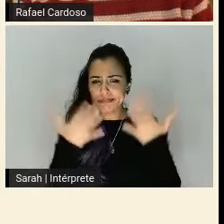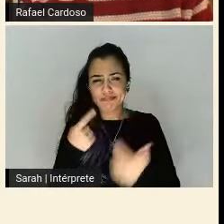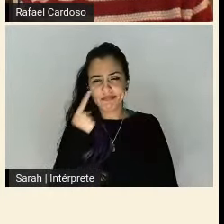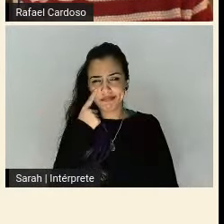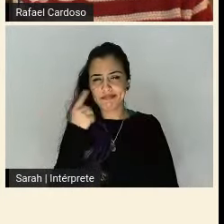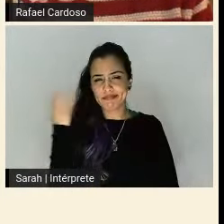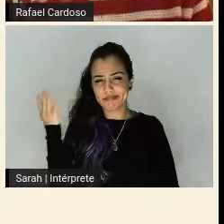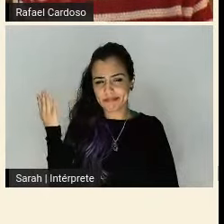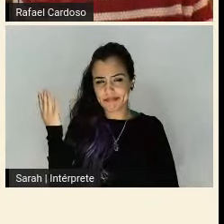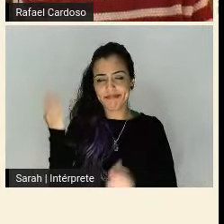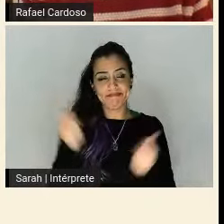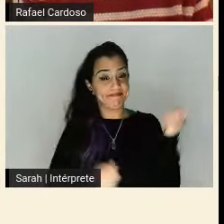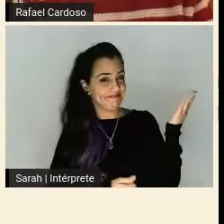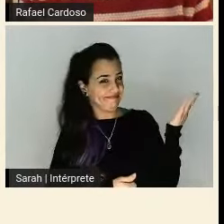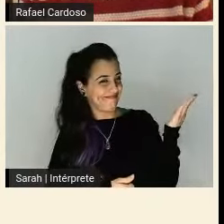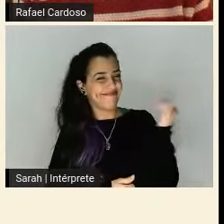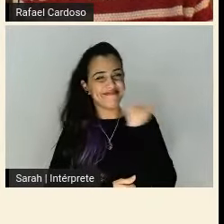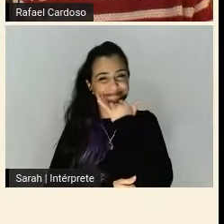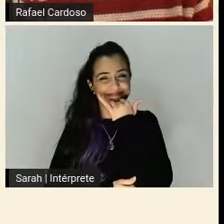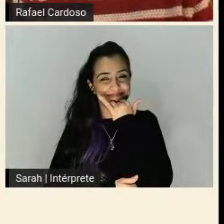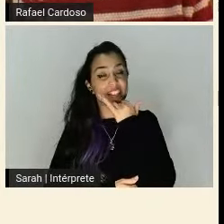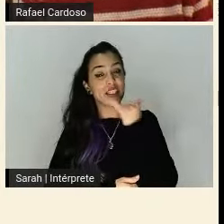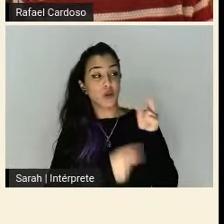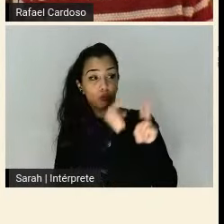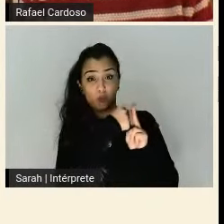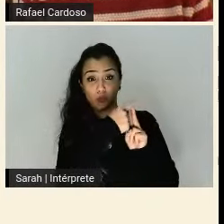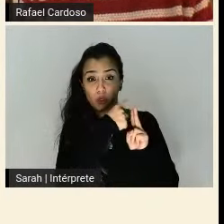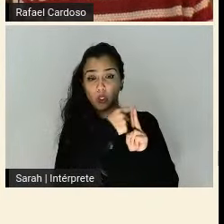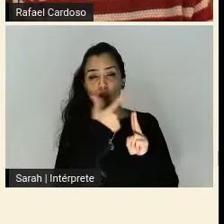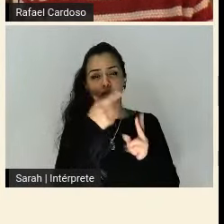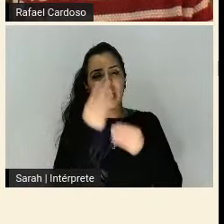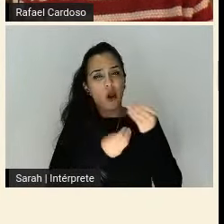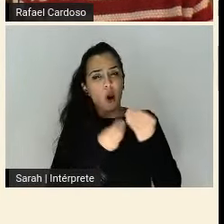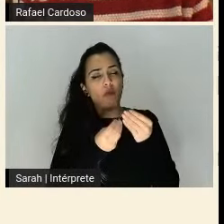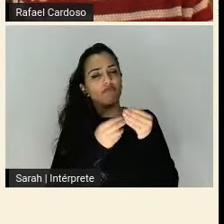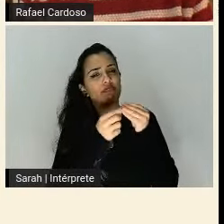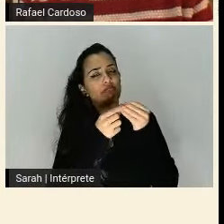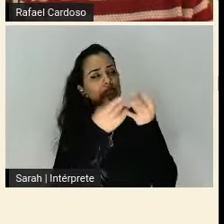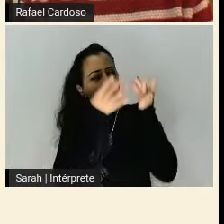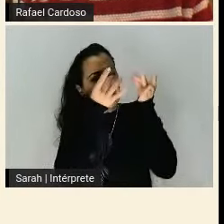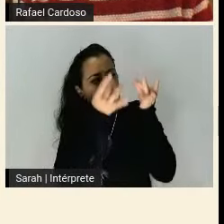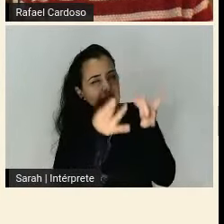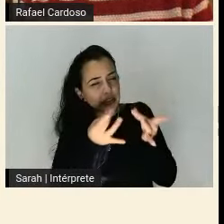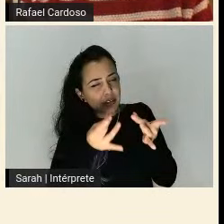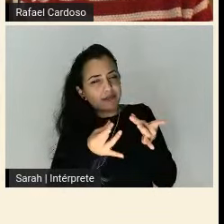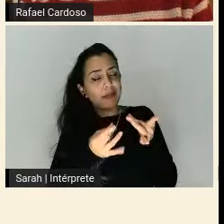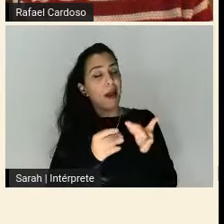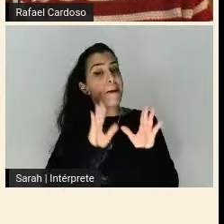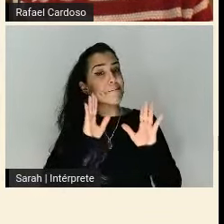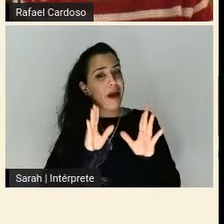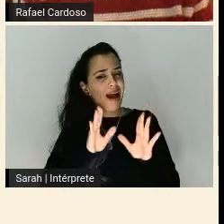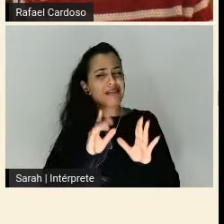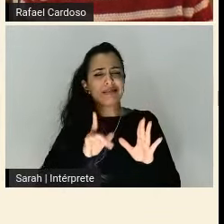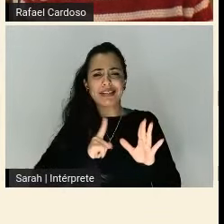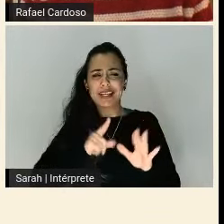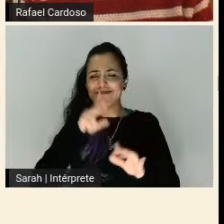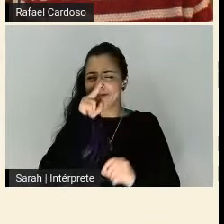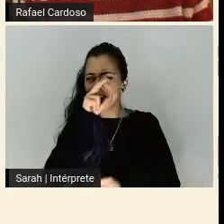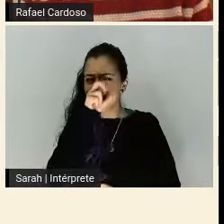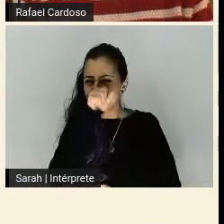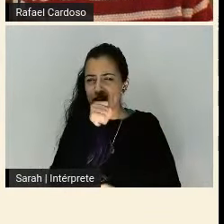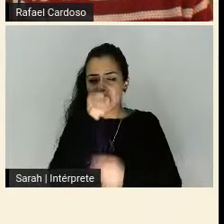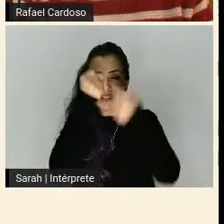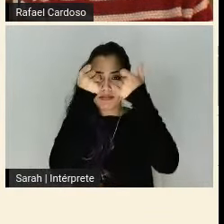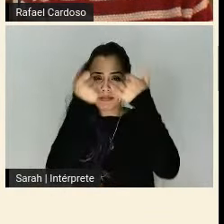a discussão deles. Quero apenas destacar como esses inquéritos representam uma troca consciente da guarda entre